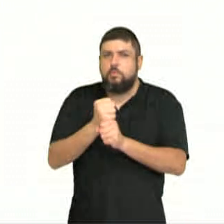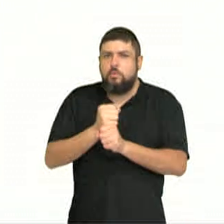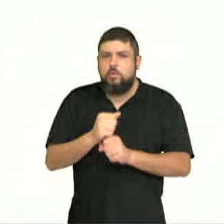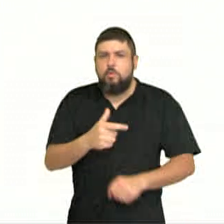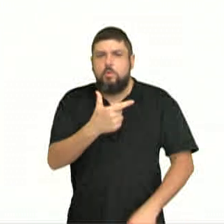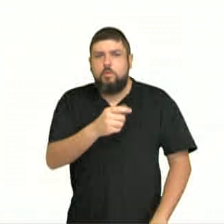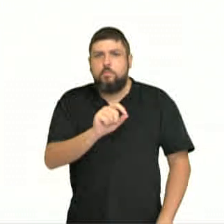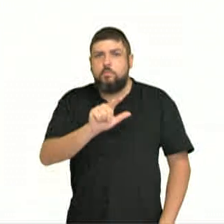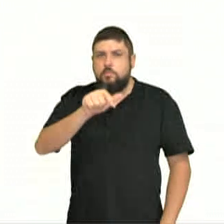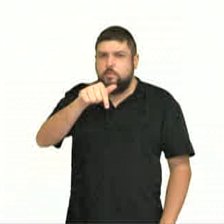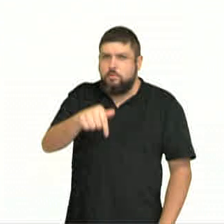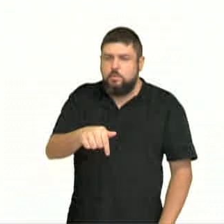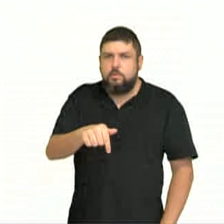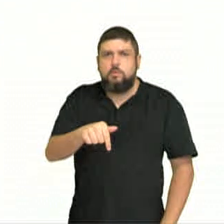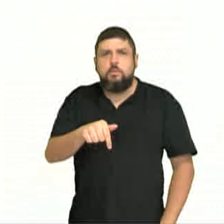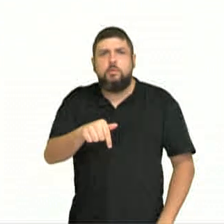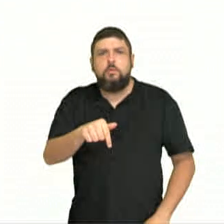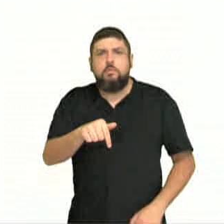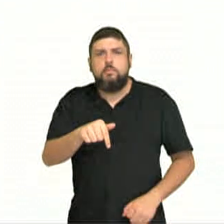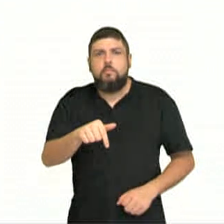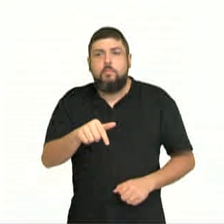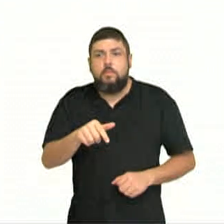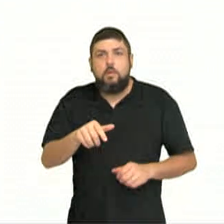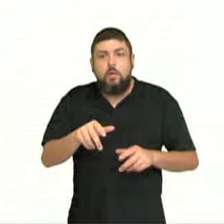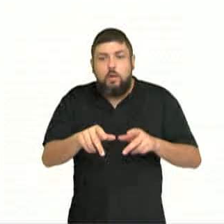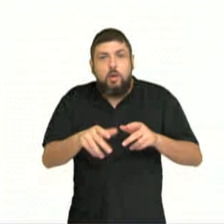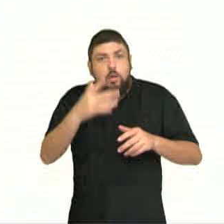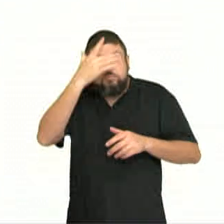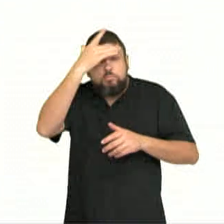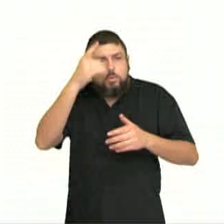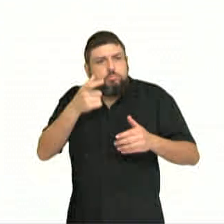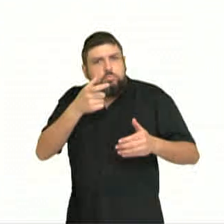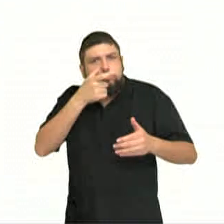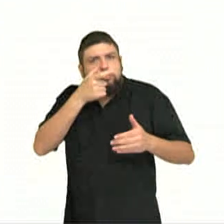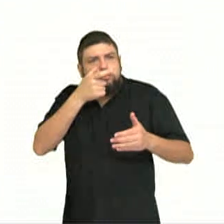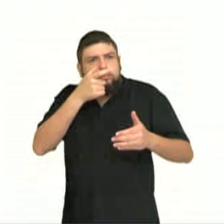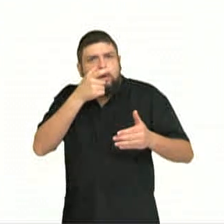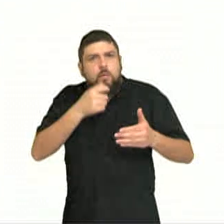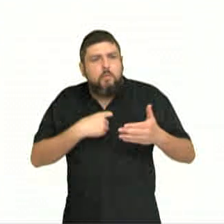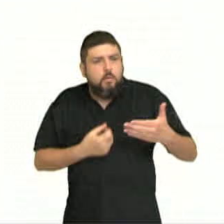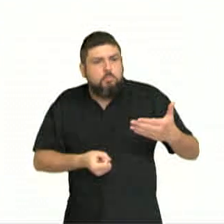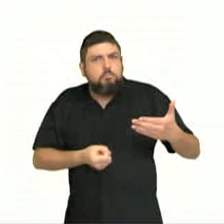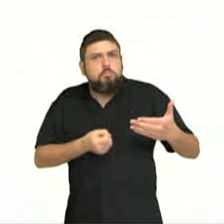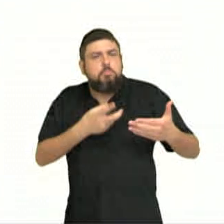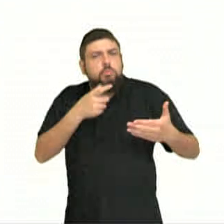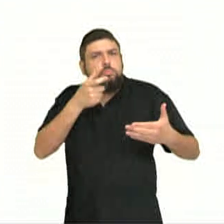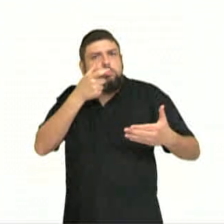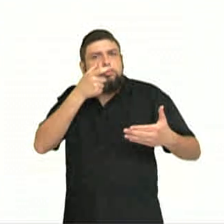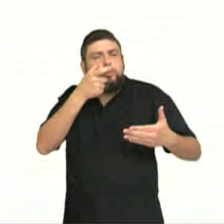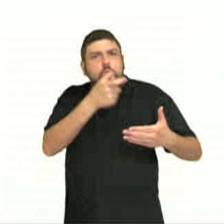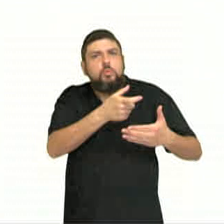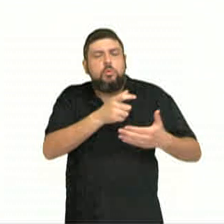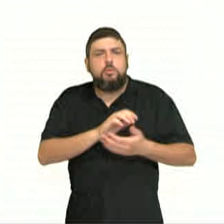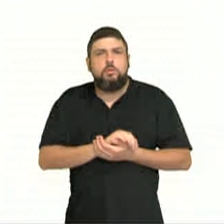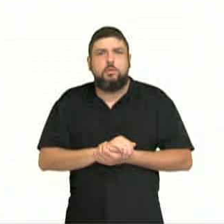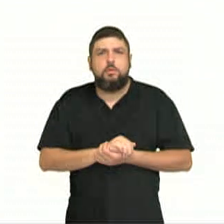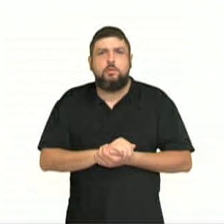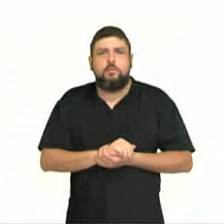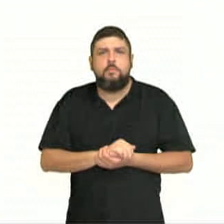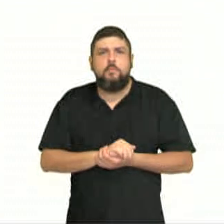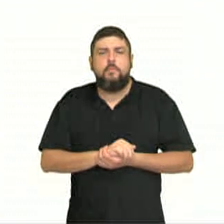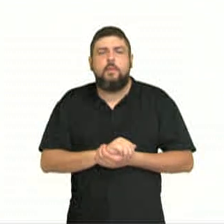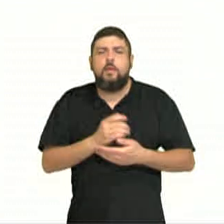do público desde o primeiro capítulo. O trecho acima foi escrito por Paula Ramos e foi publicado no